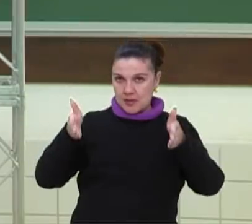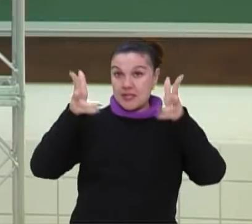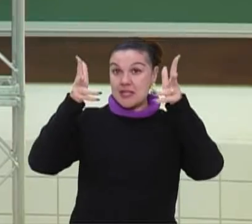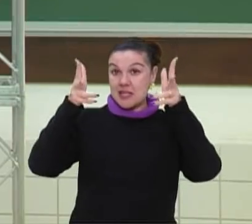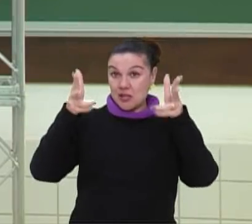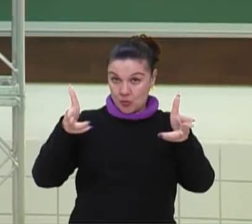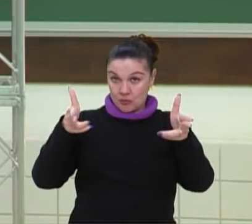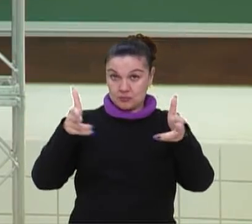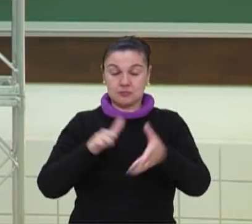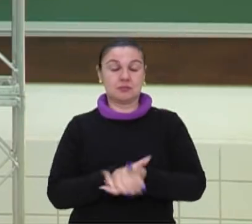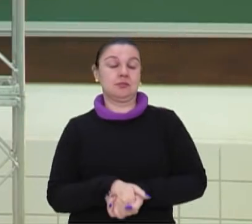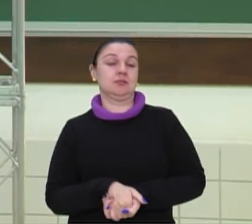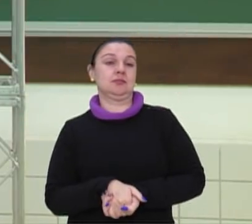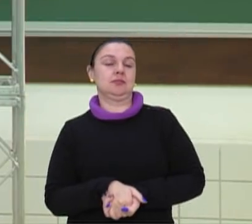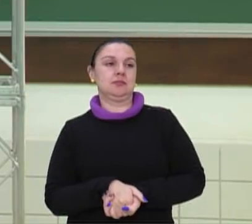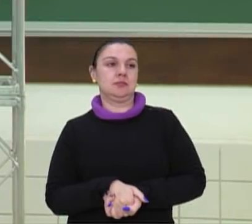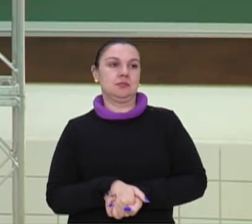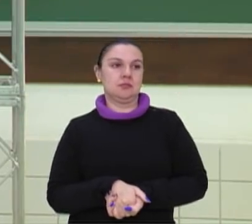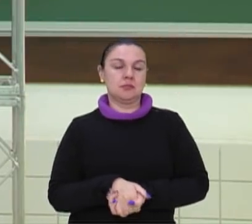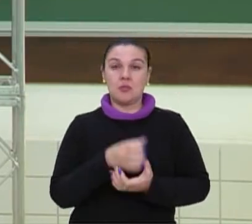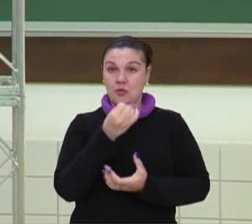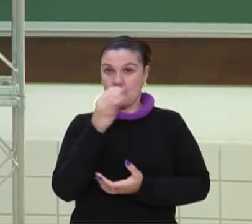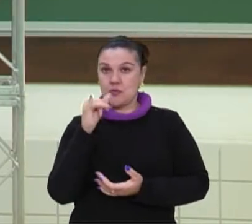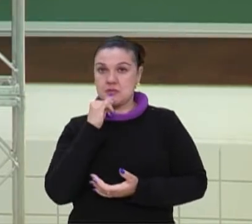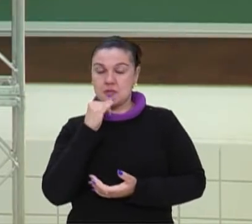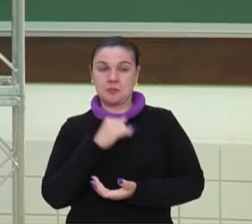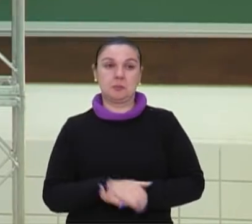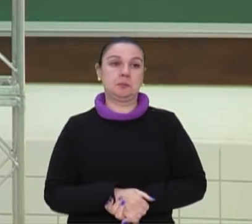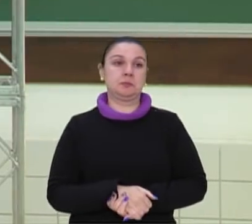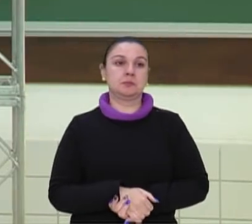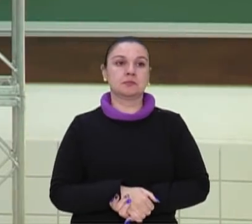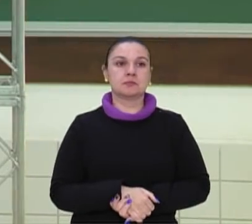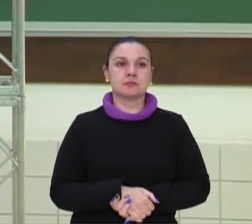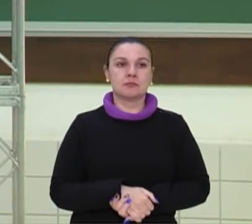sempre paralelos. Vamos ver alguns exemplos? Vamos lá.